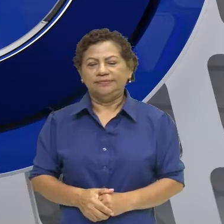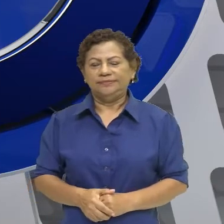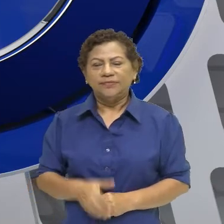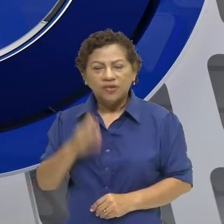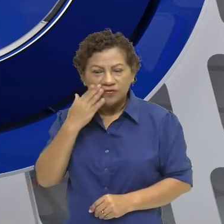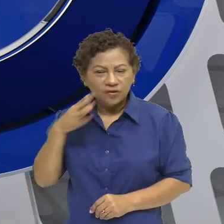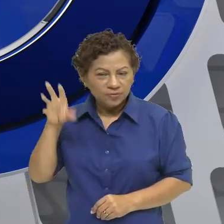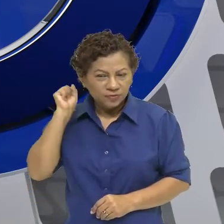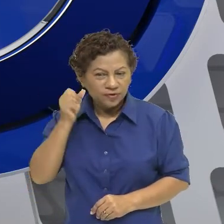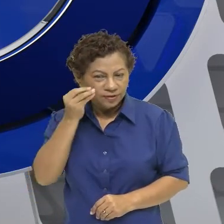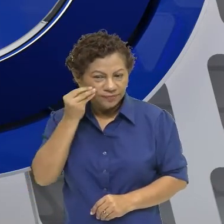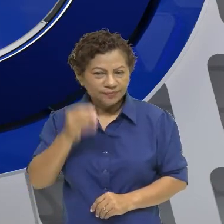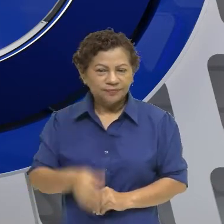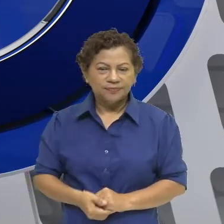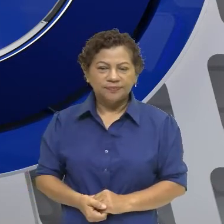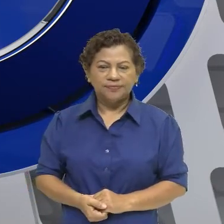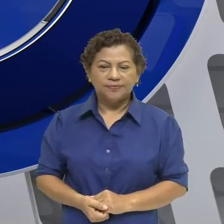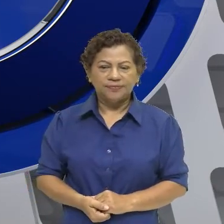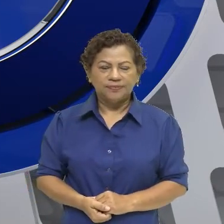Vamos escutar o som dele.